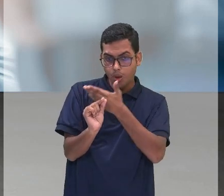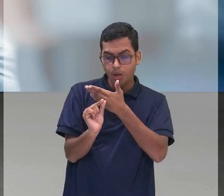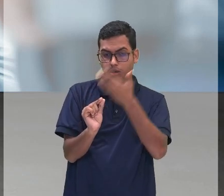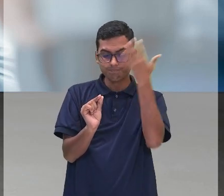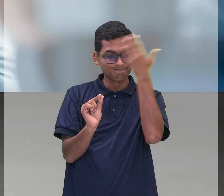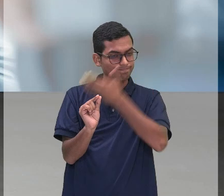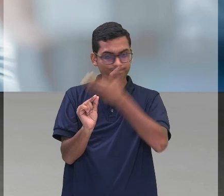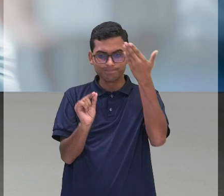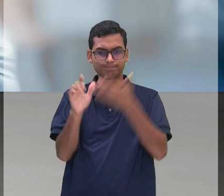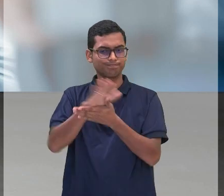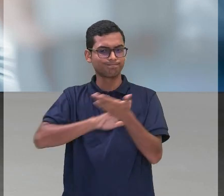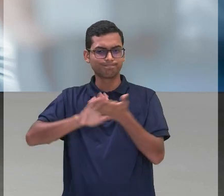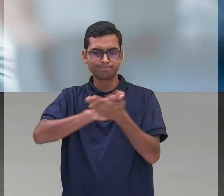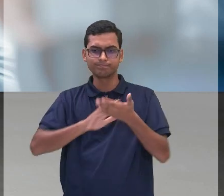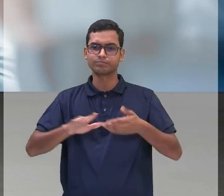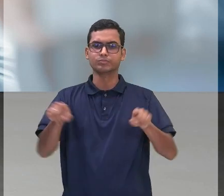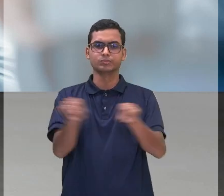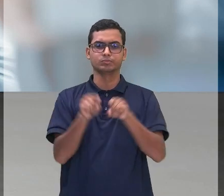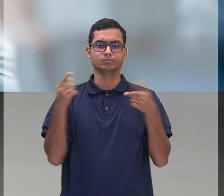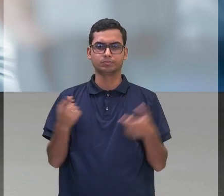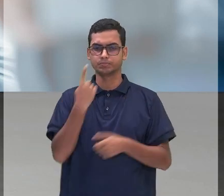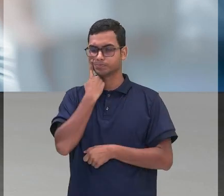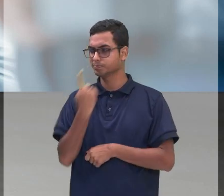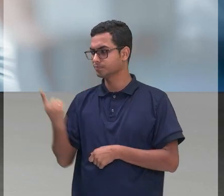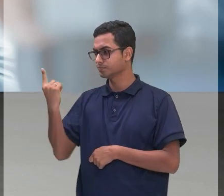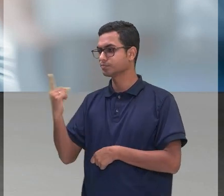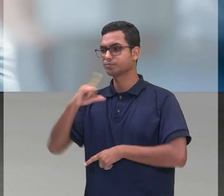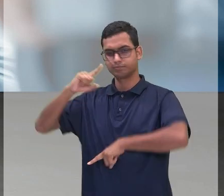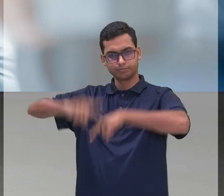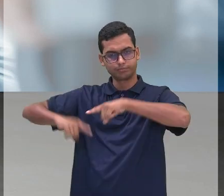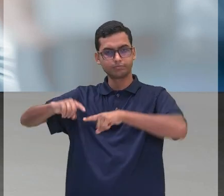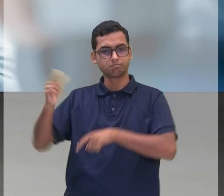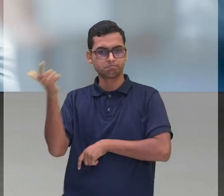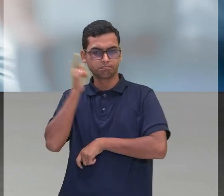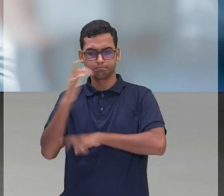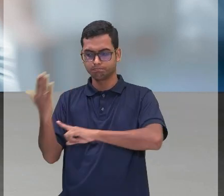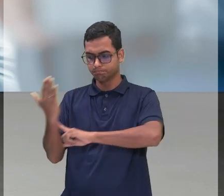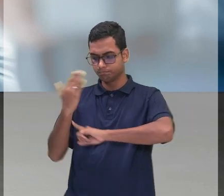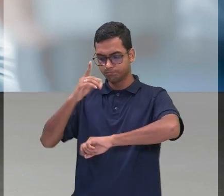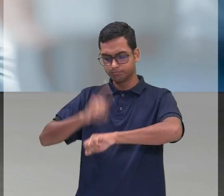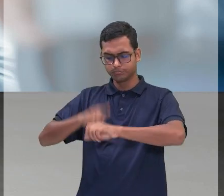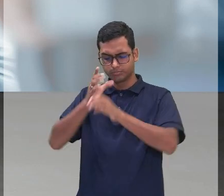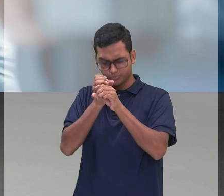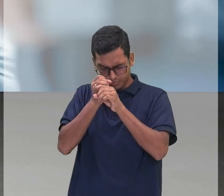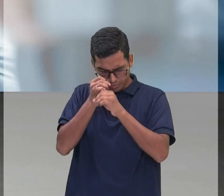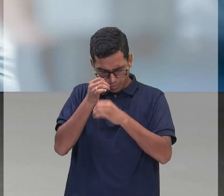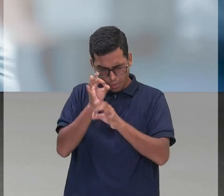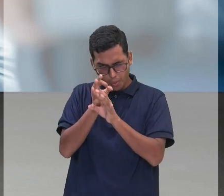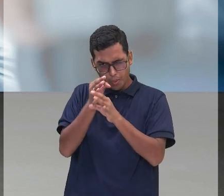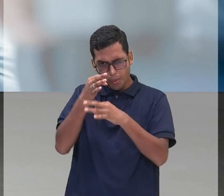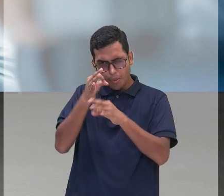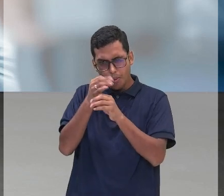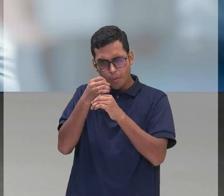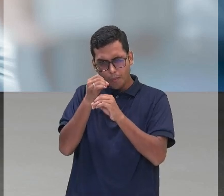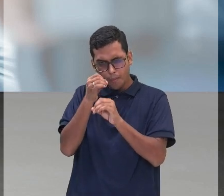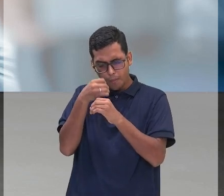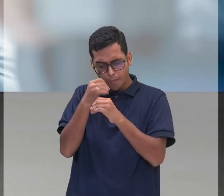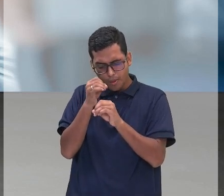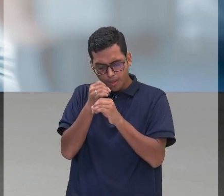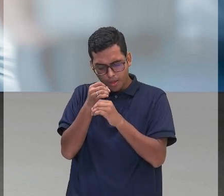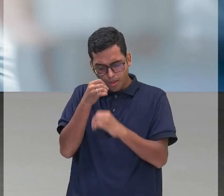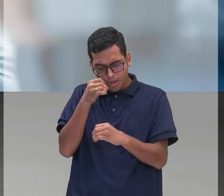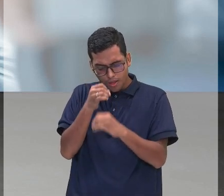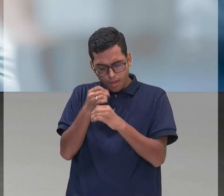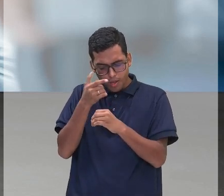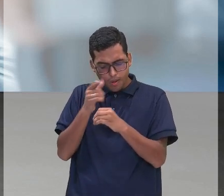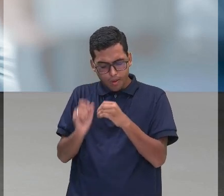nu. Então, esse instrumento aqui, que é o microscópio, ele tem aqui lentes de aumento que